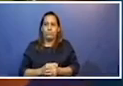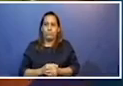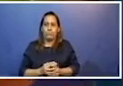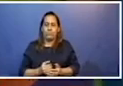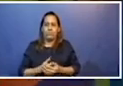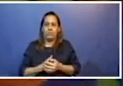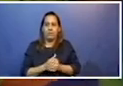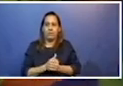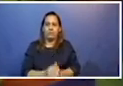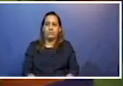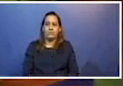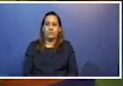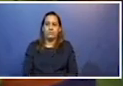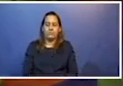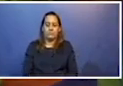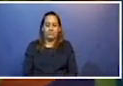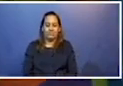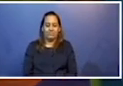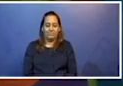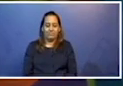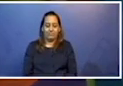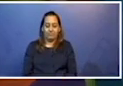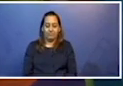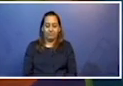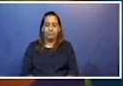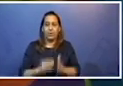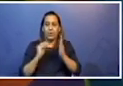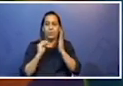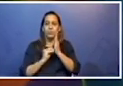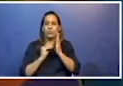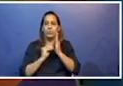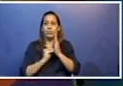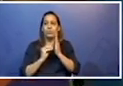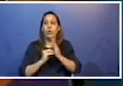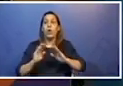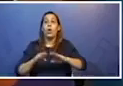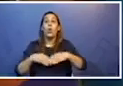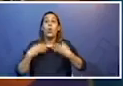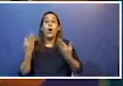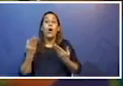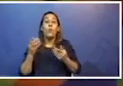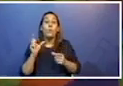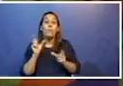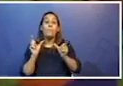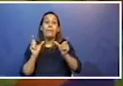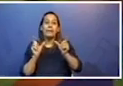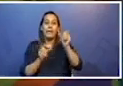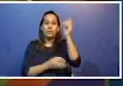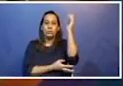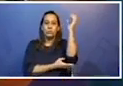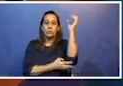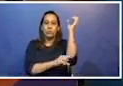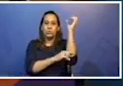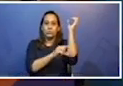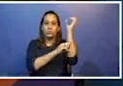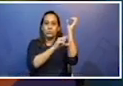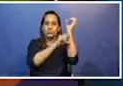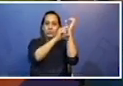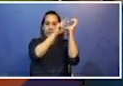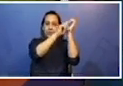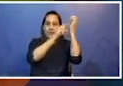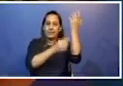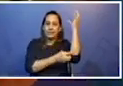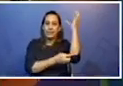planta. Tudo bem? E embaixo, por último, qual parte foi utilizada para cada uma das imagens aqui,